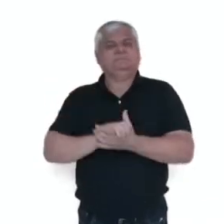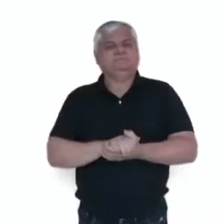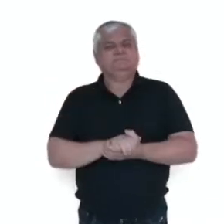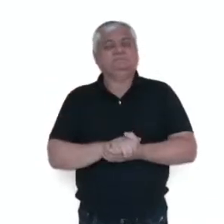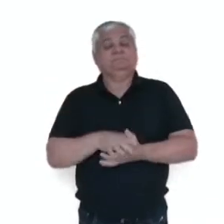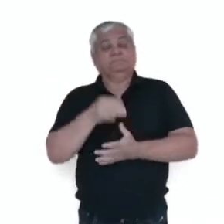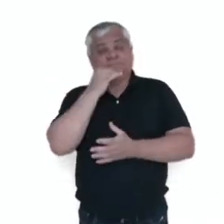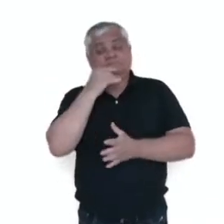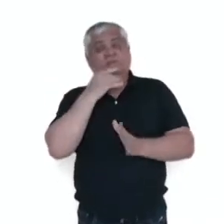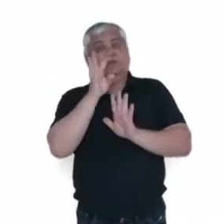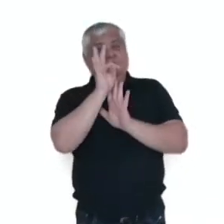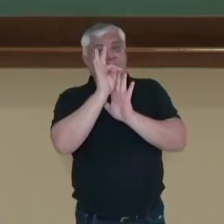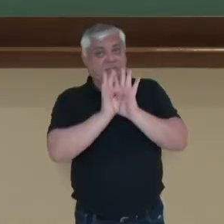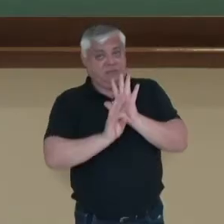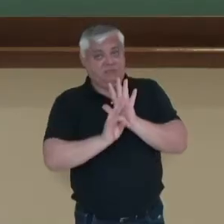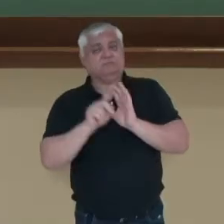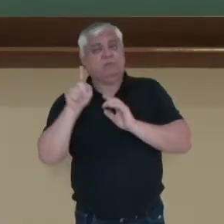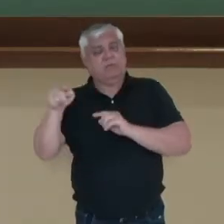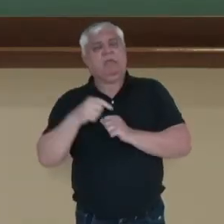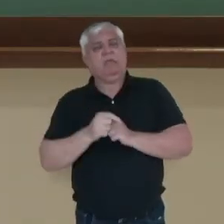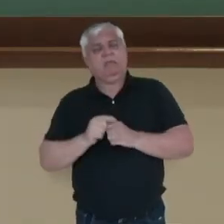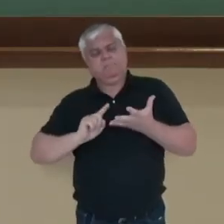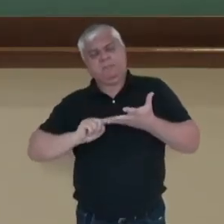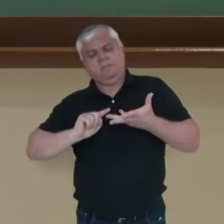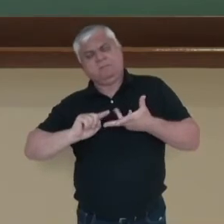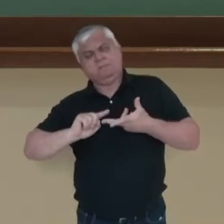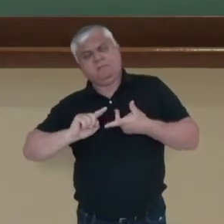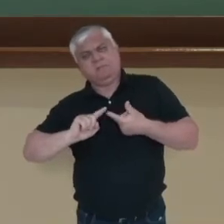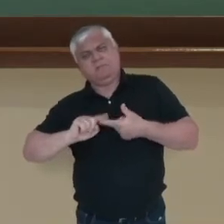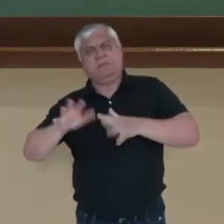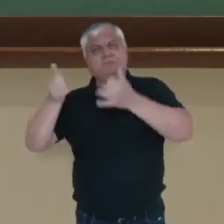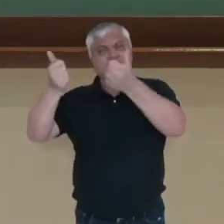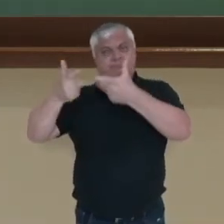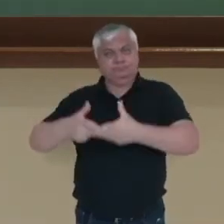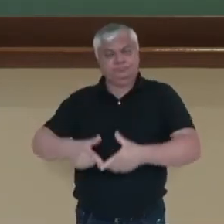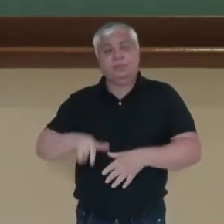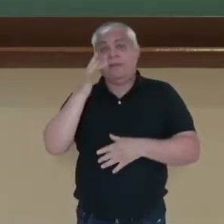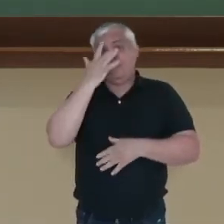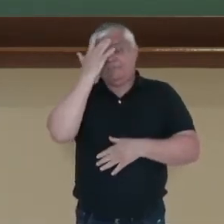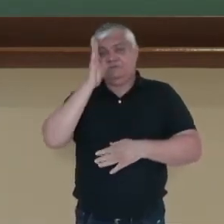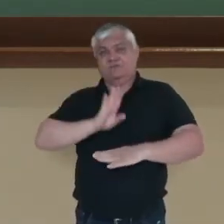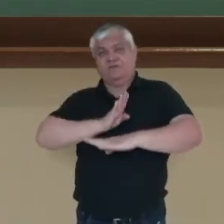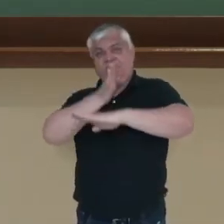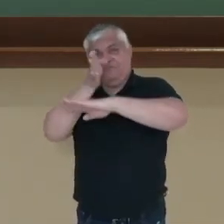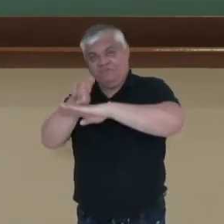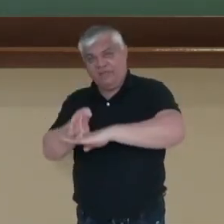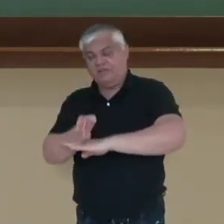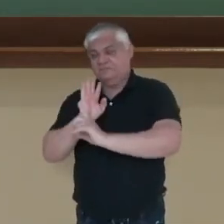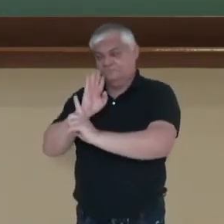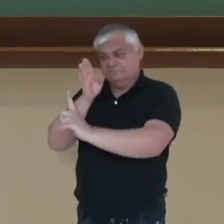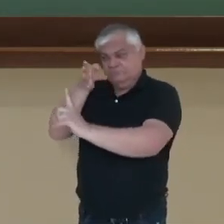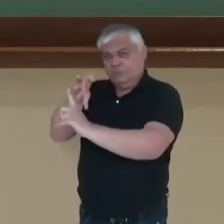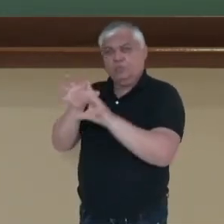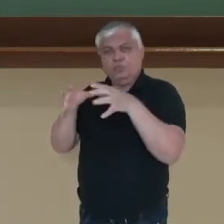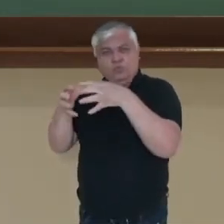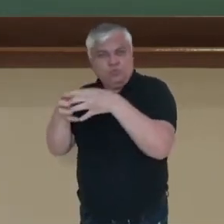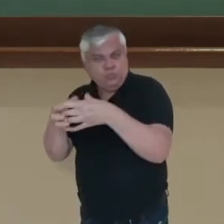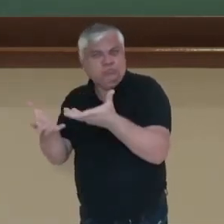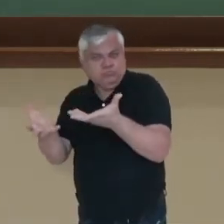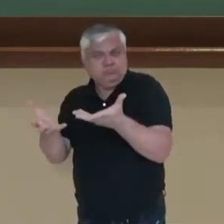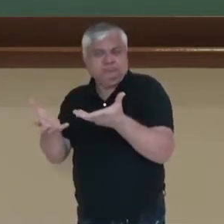texto argumentativo, o cidadão dirige-se publicamente a um interlocutor específico, a